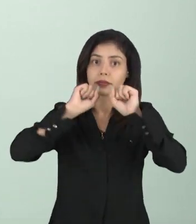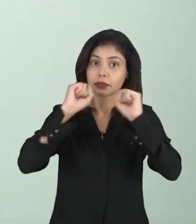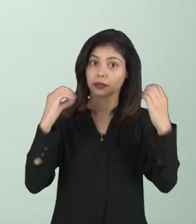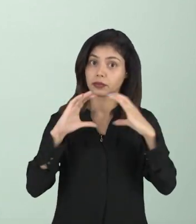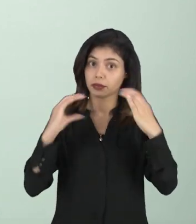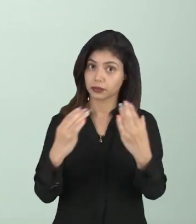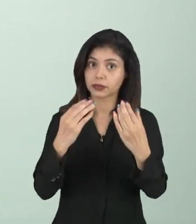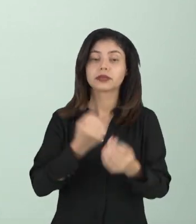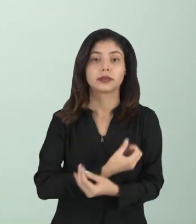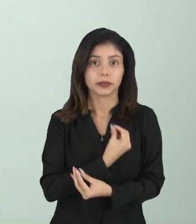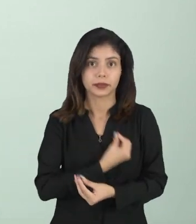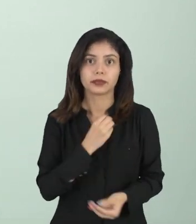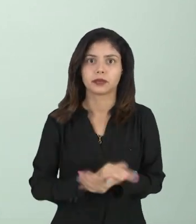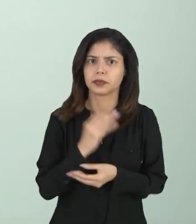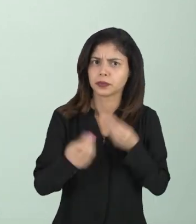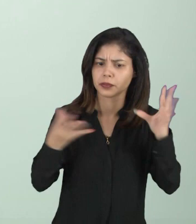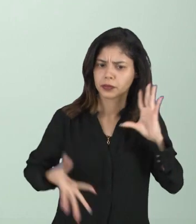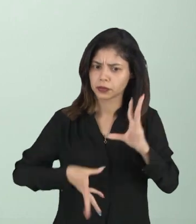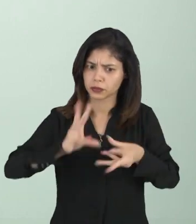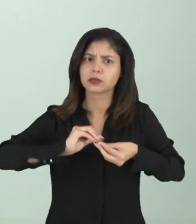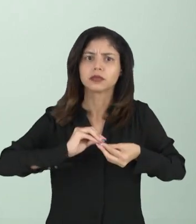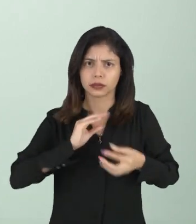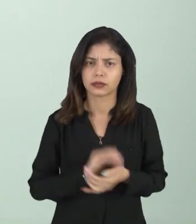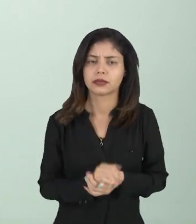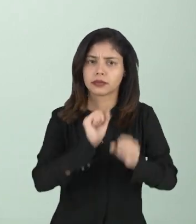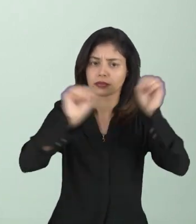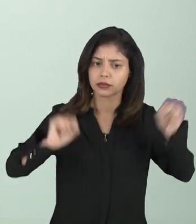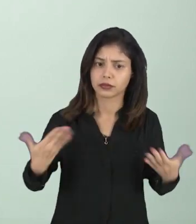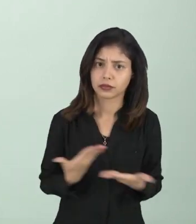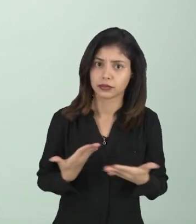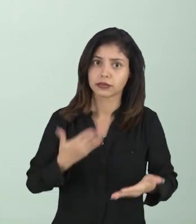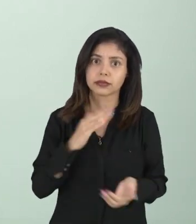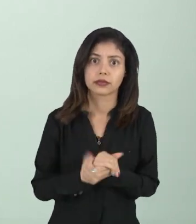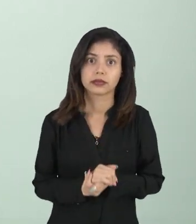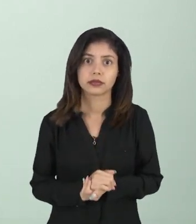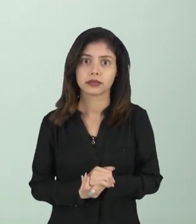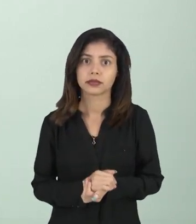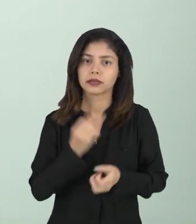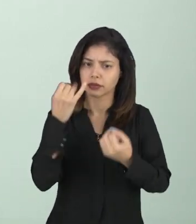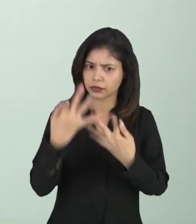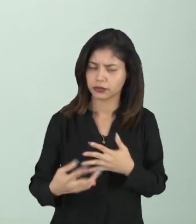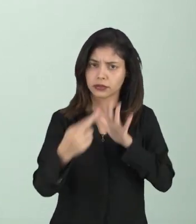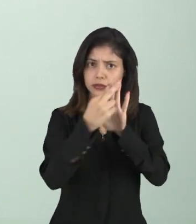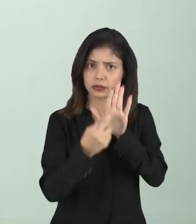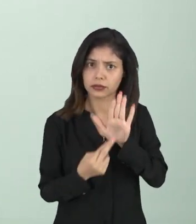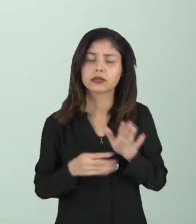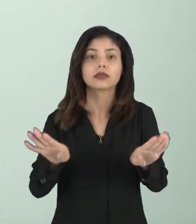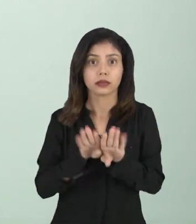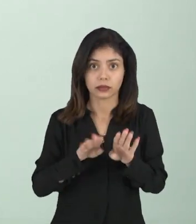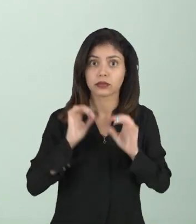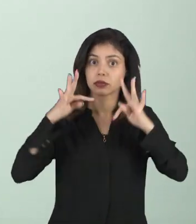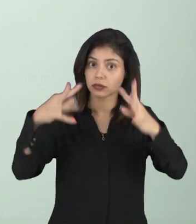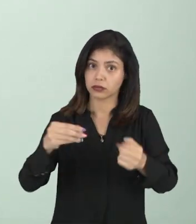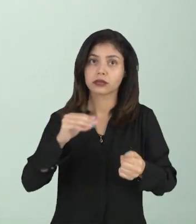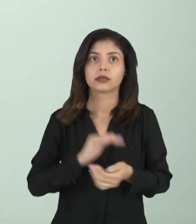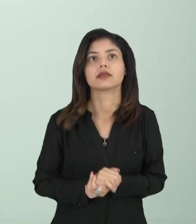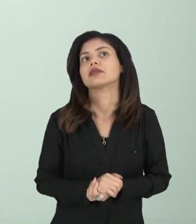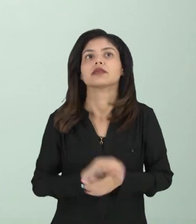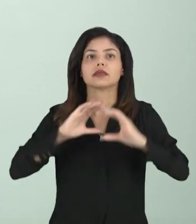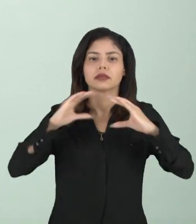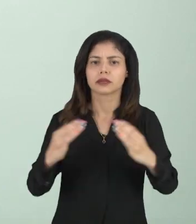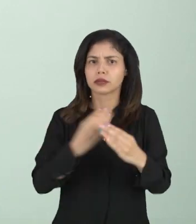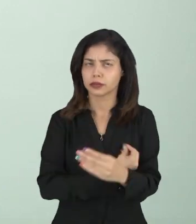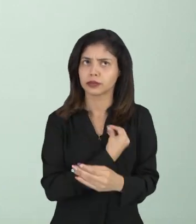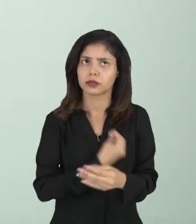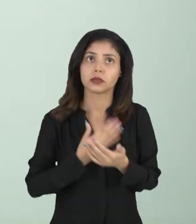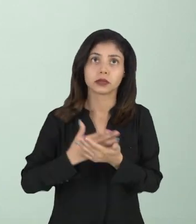vivos e como é que funciona de forma resumida o sistema atual, né, que nomeia e classifica os seres vivos, tá bom?